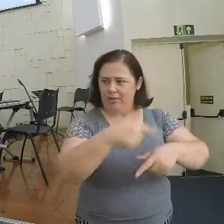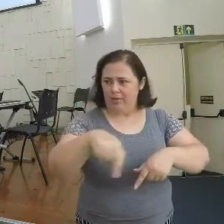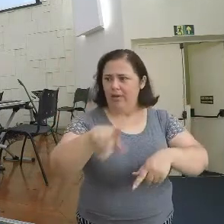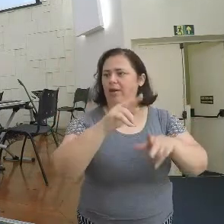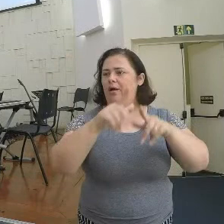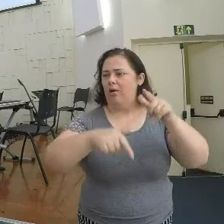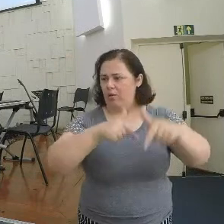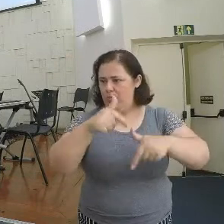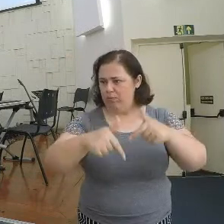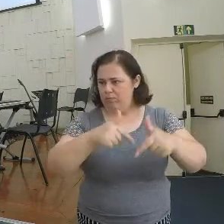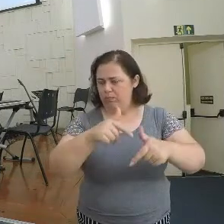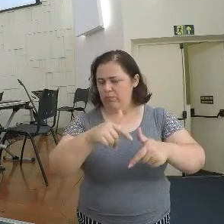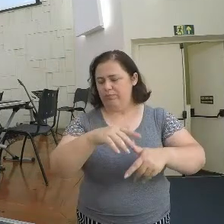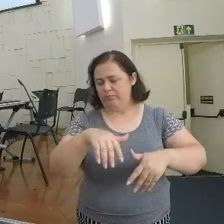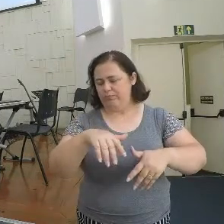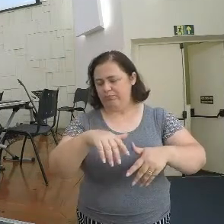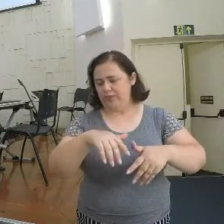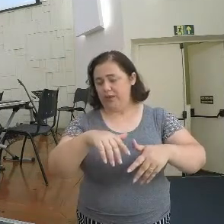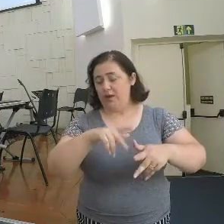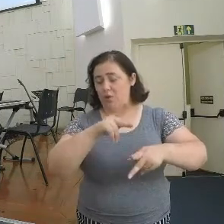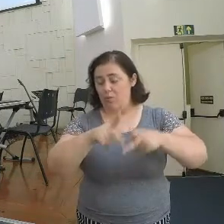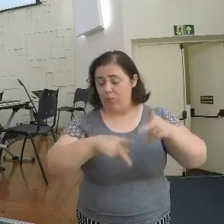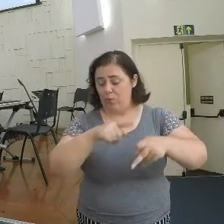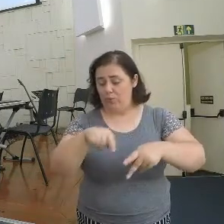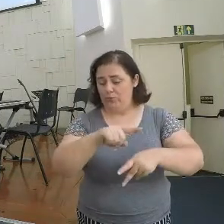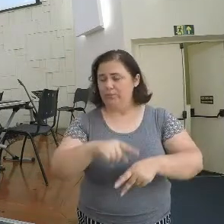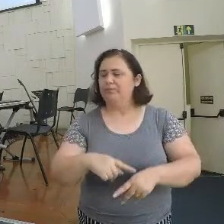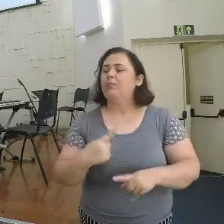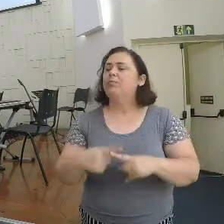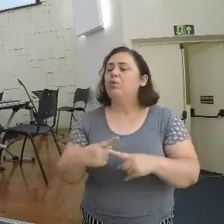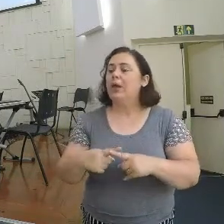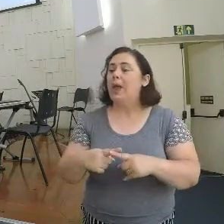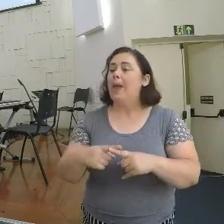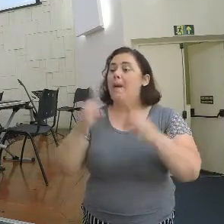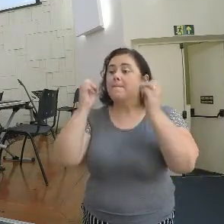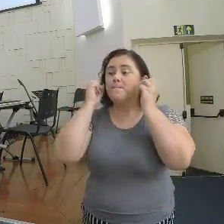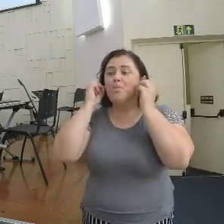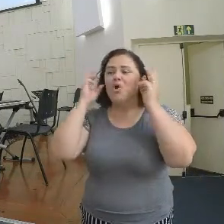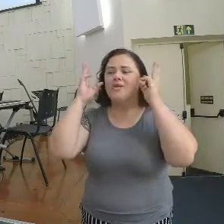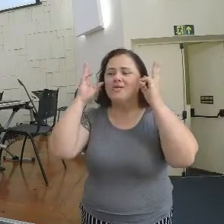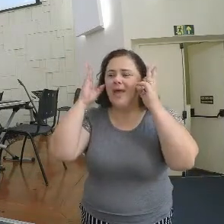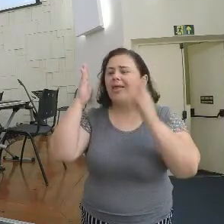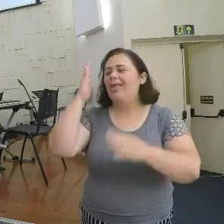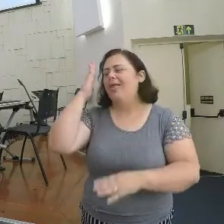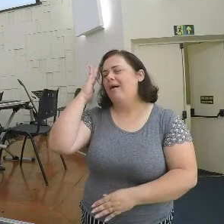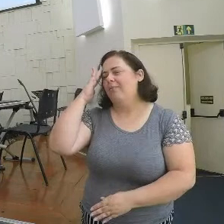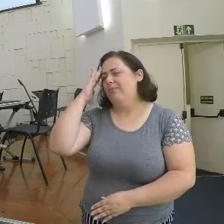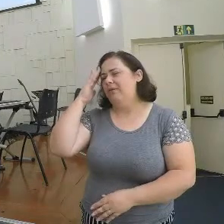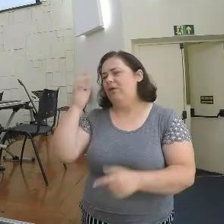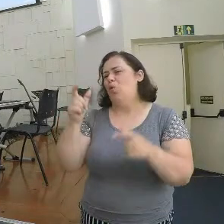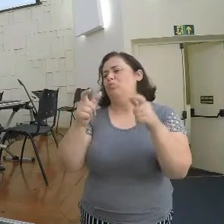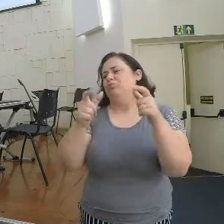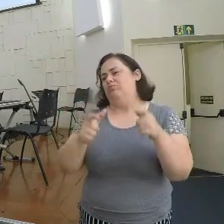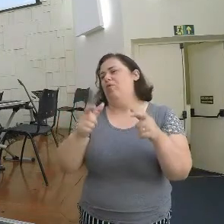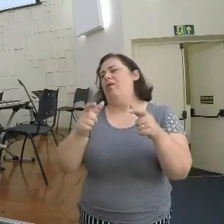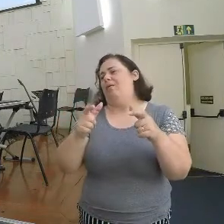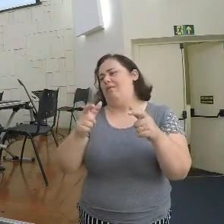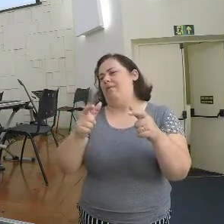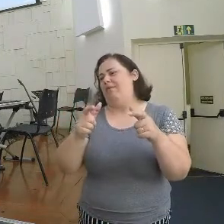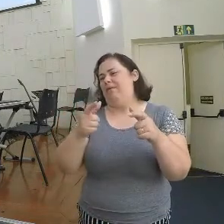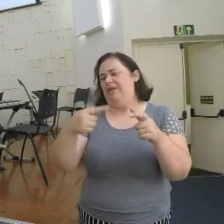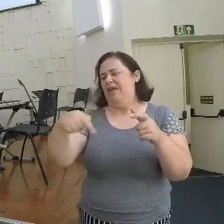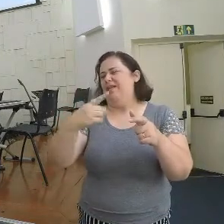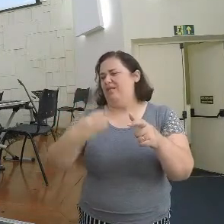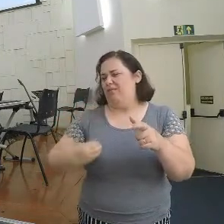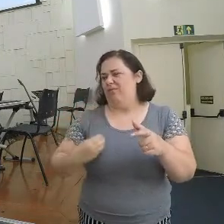viu essa terra ao longe, Moisés contemplou a herança do Senhor, e antes